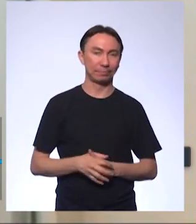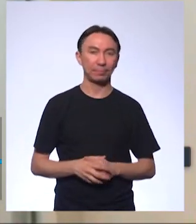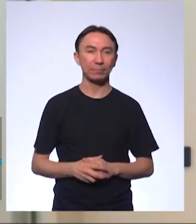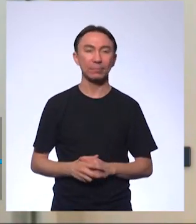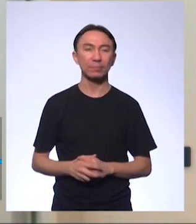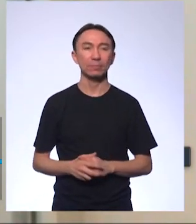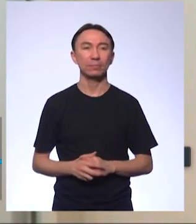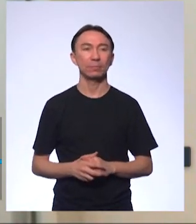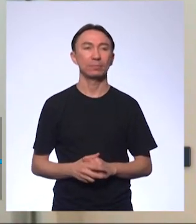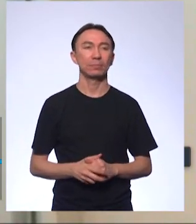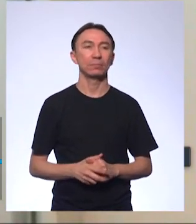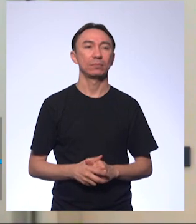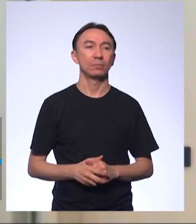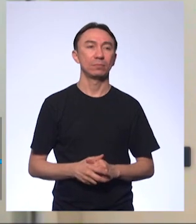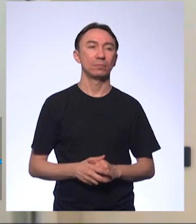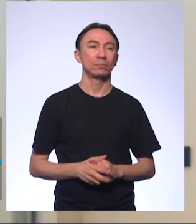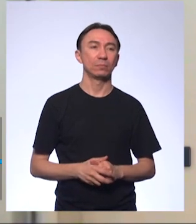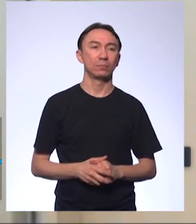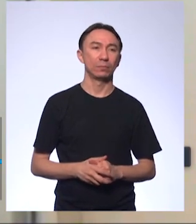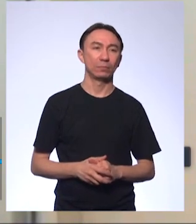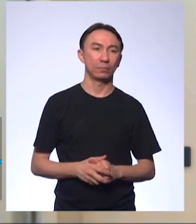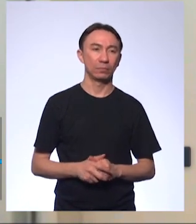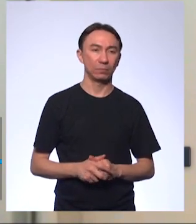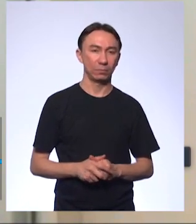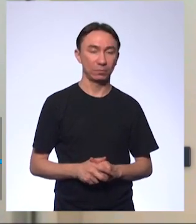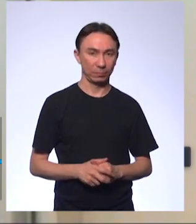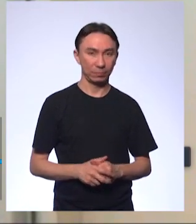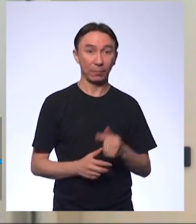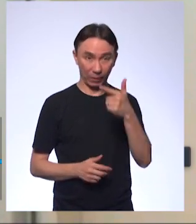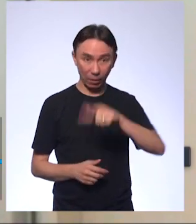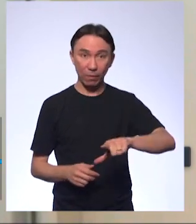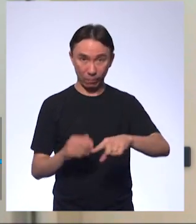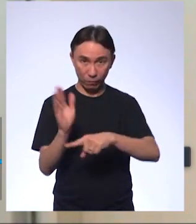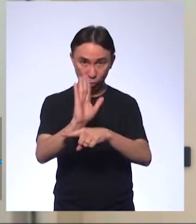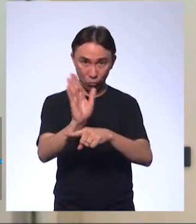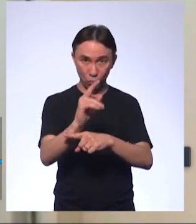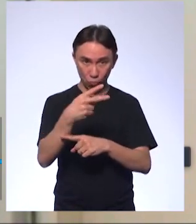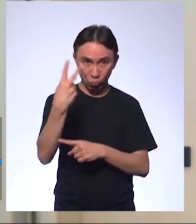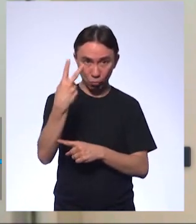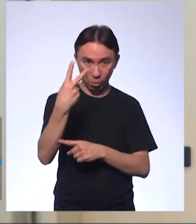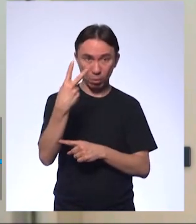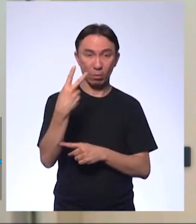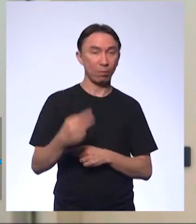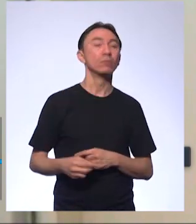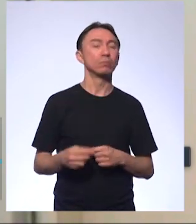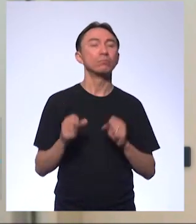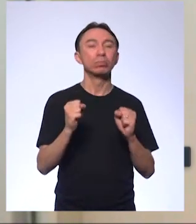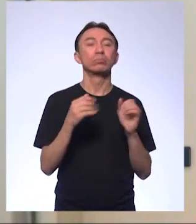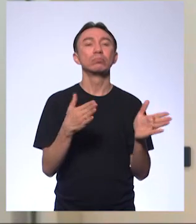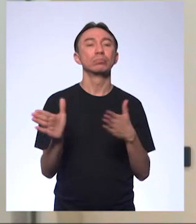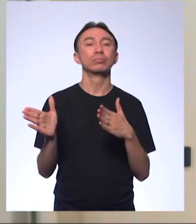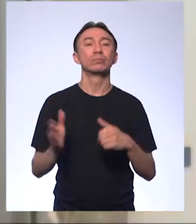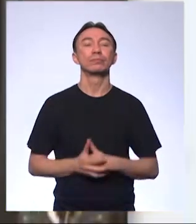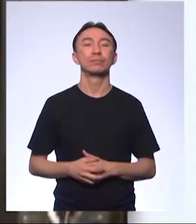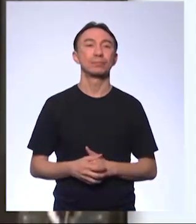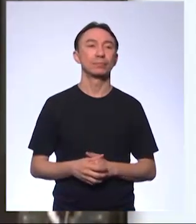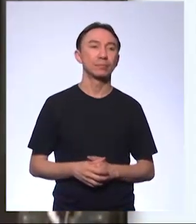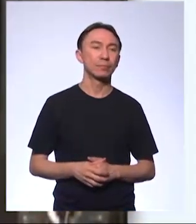frutinhas, tá bom? Só para a gente conseguir trazer o conceito dele, a analogia dele, de algo que nós não temos muito no nosso dia a